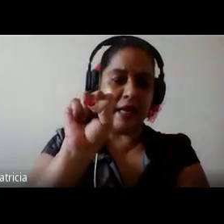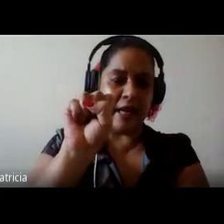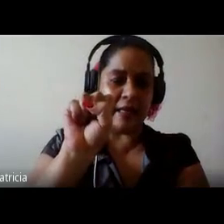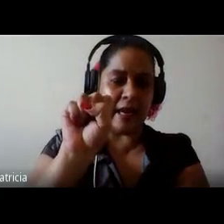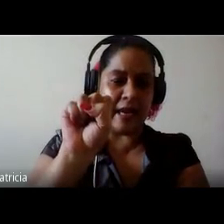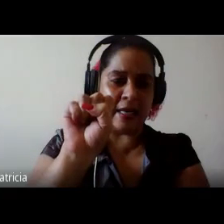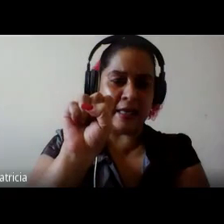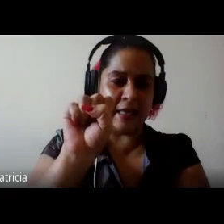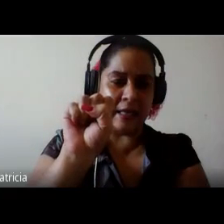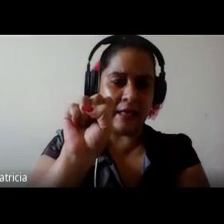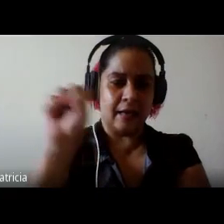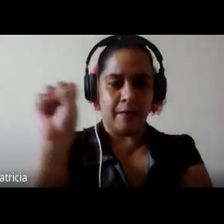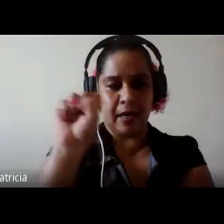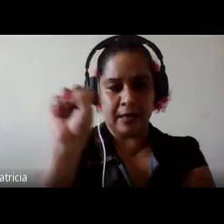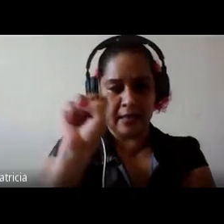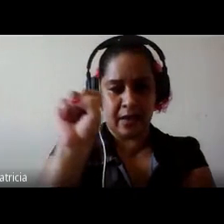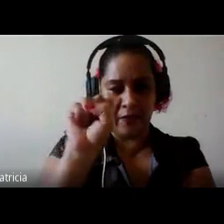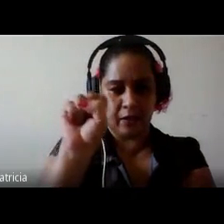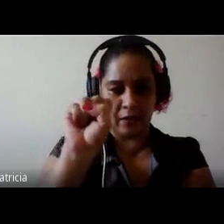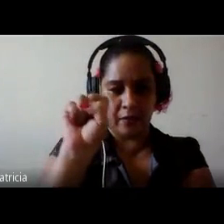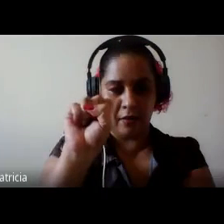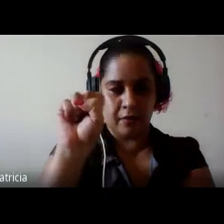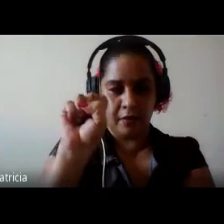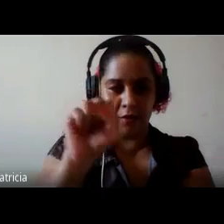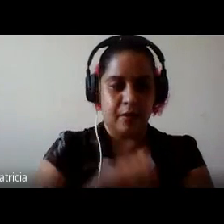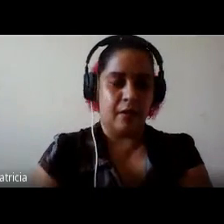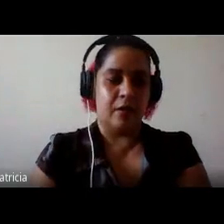Solteira é a letra S, balança assim na frente.